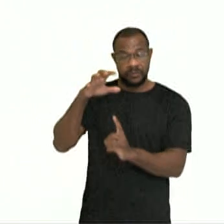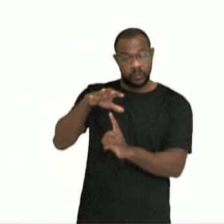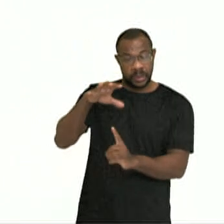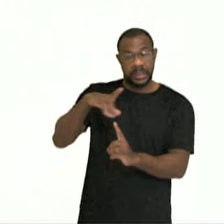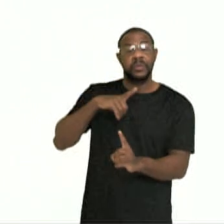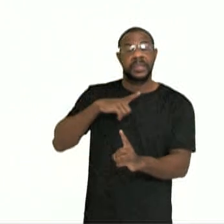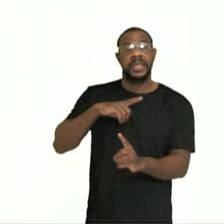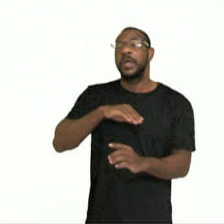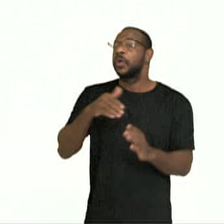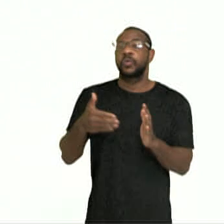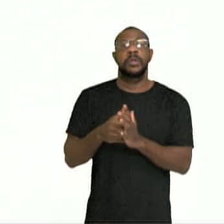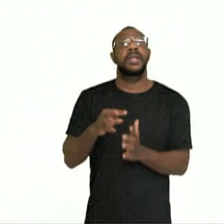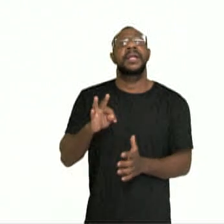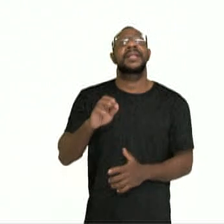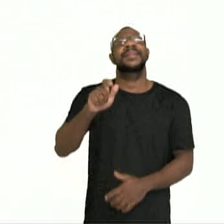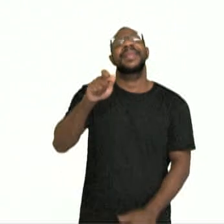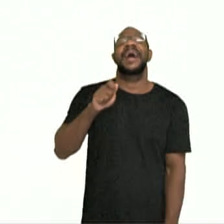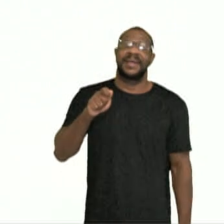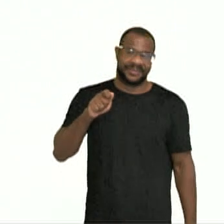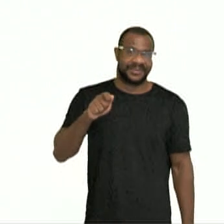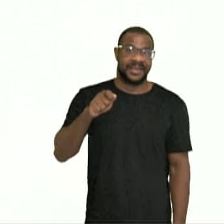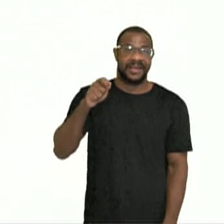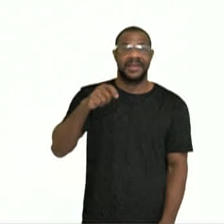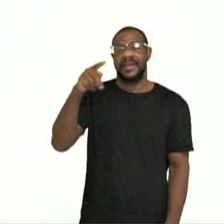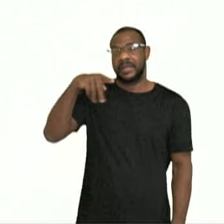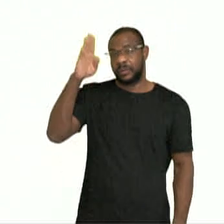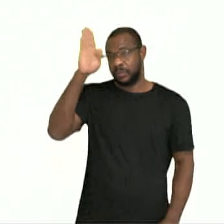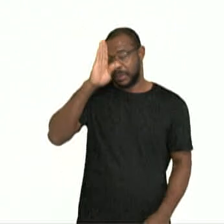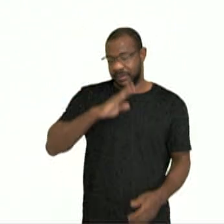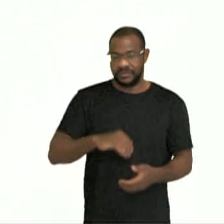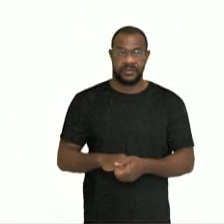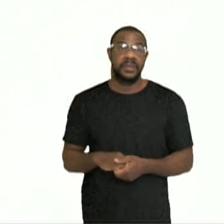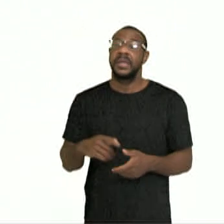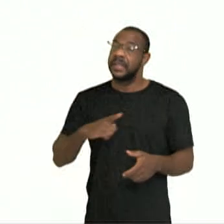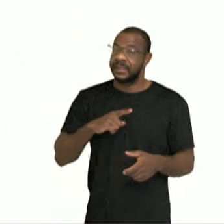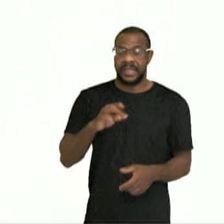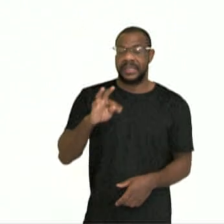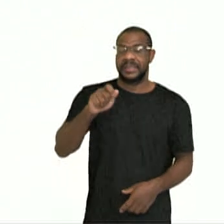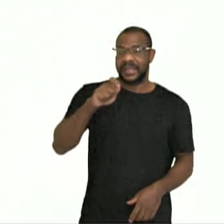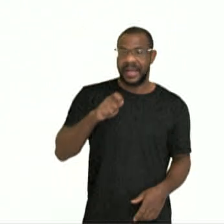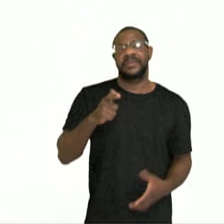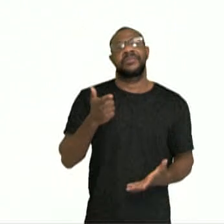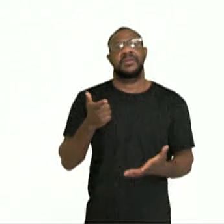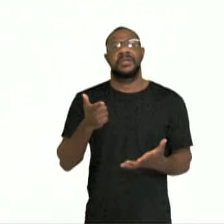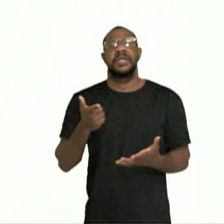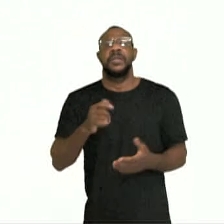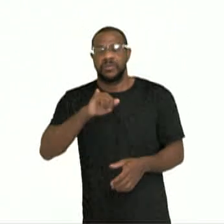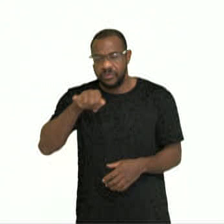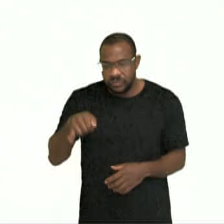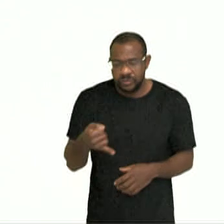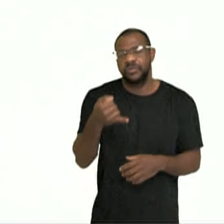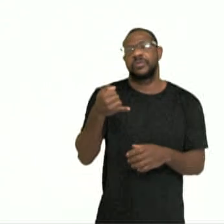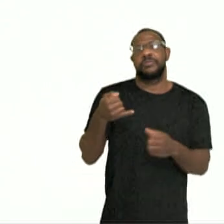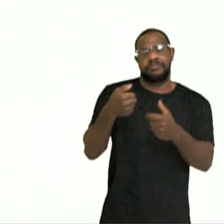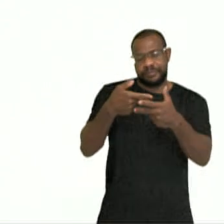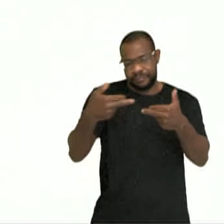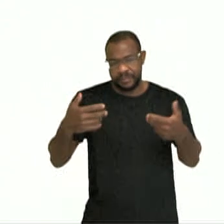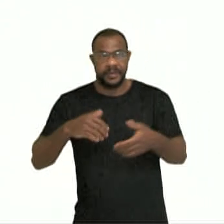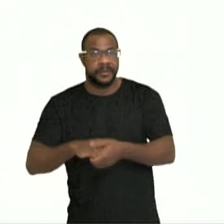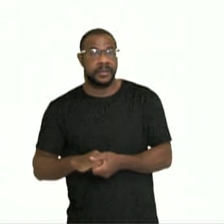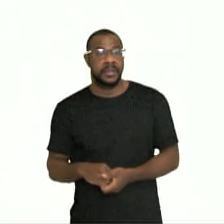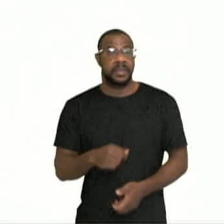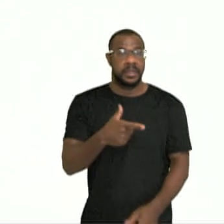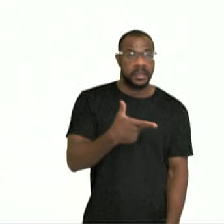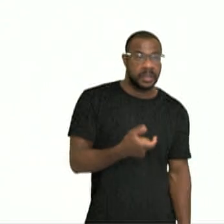juros do país, com taxas de juros de empréstimo, financiamento e aplicações financeiras de modo geral. Em 2020, a